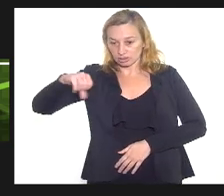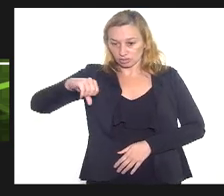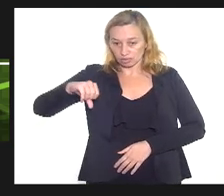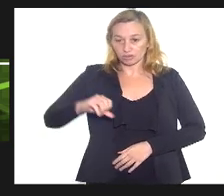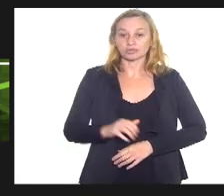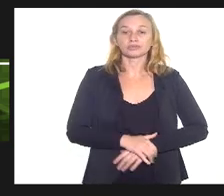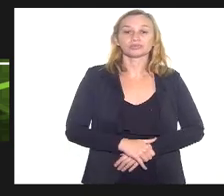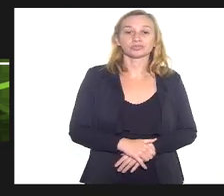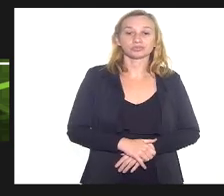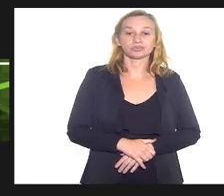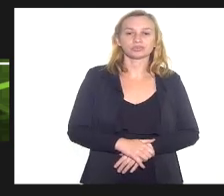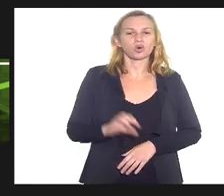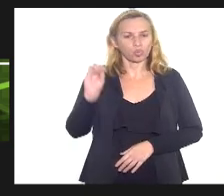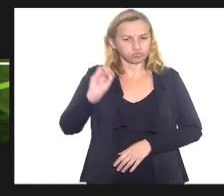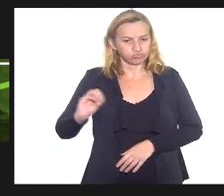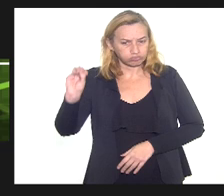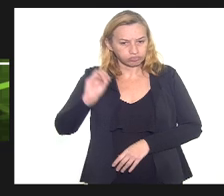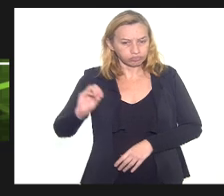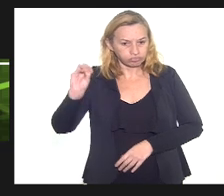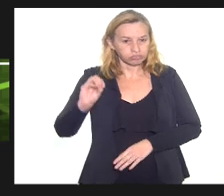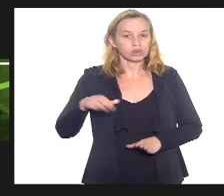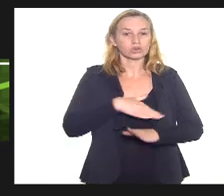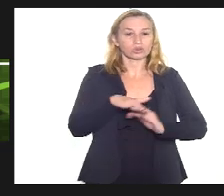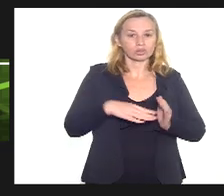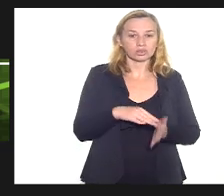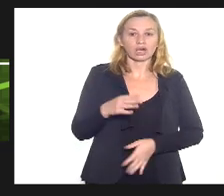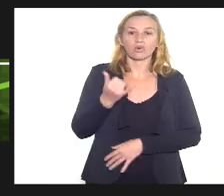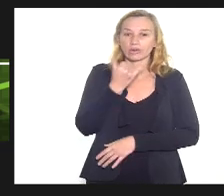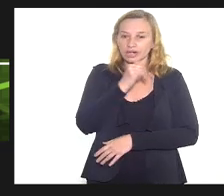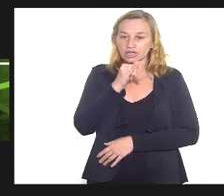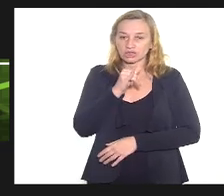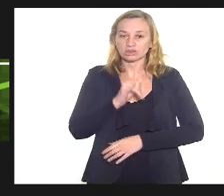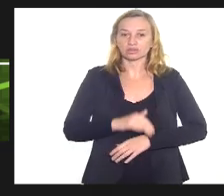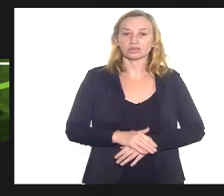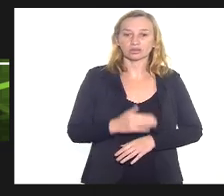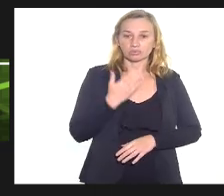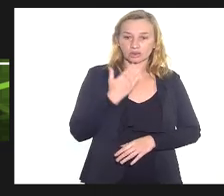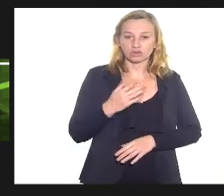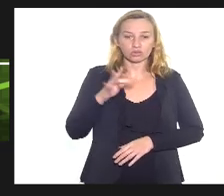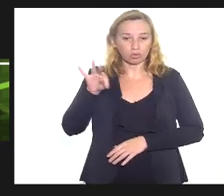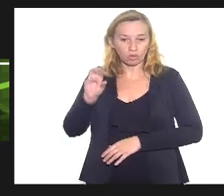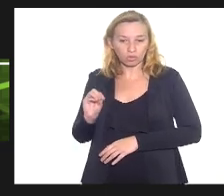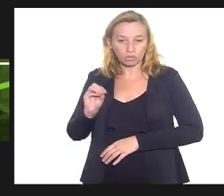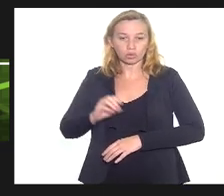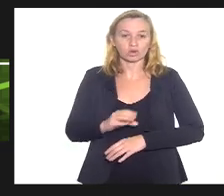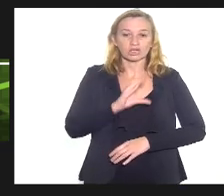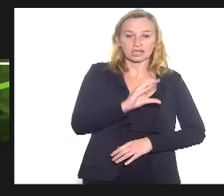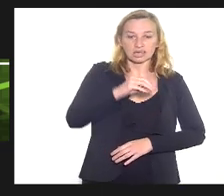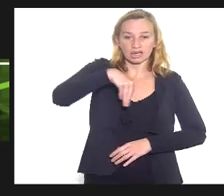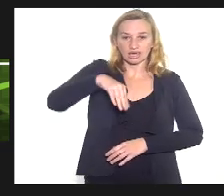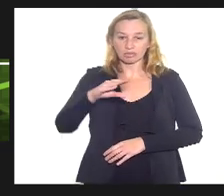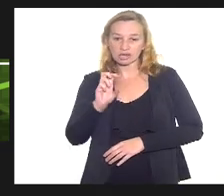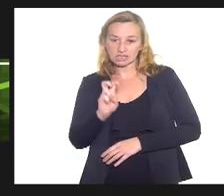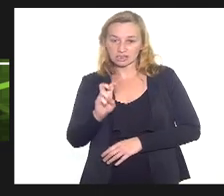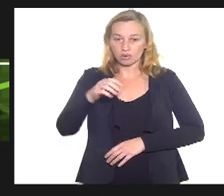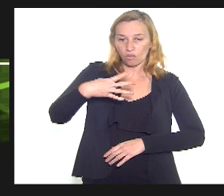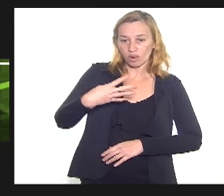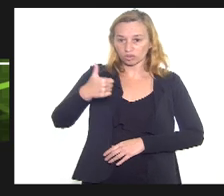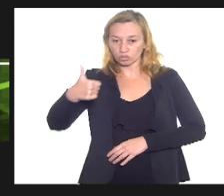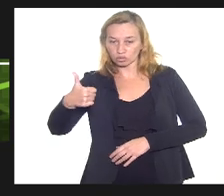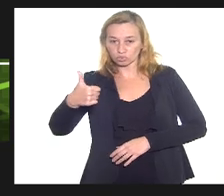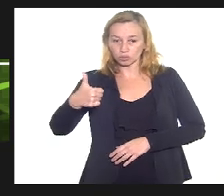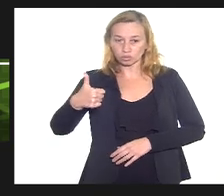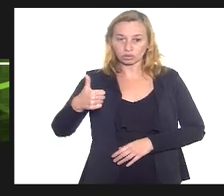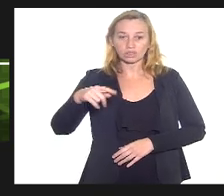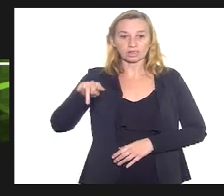2019, em outubro, a Total Energy fez a aquisição do bloco CM541